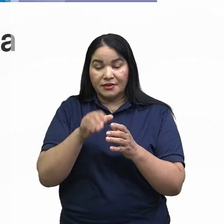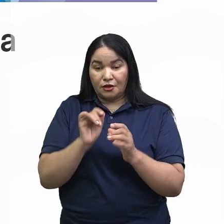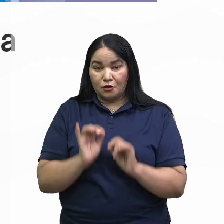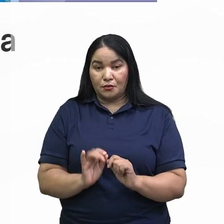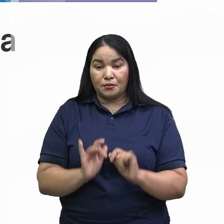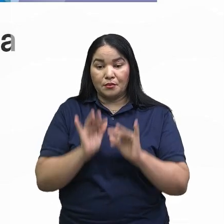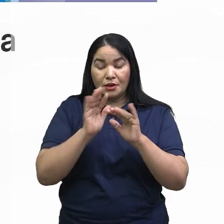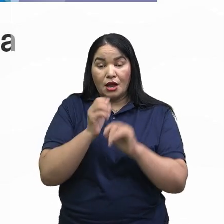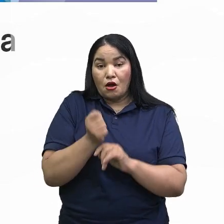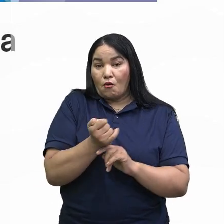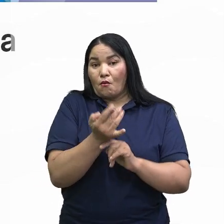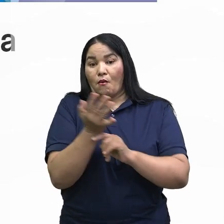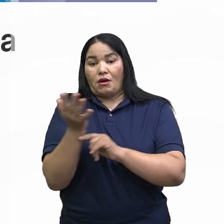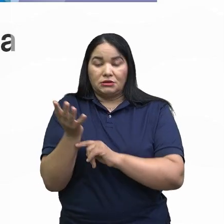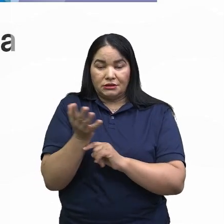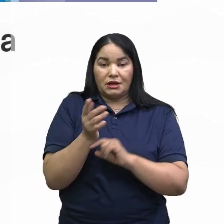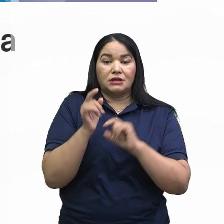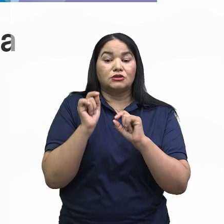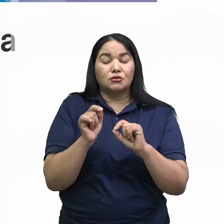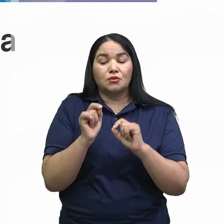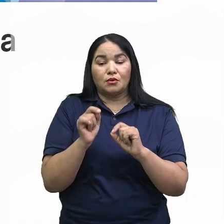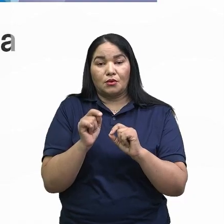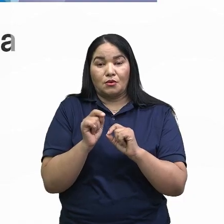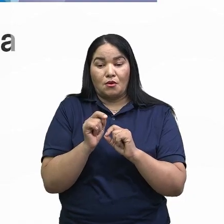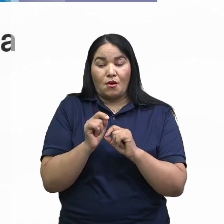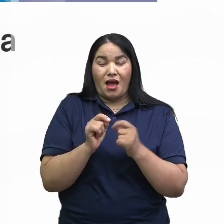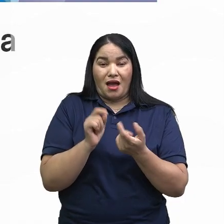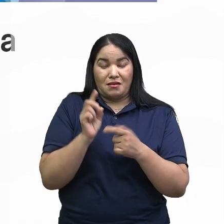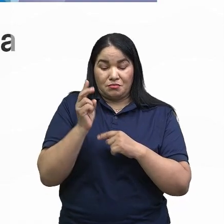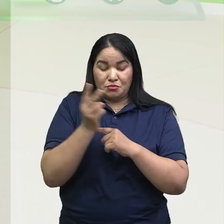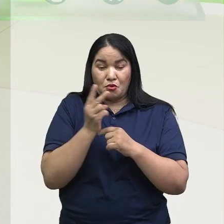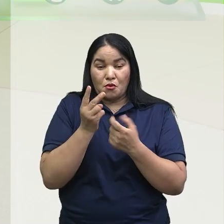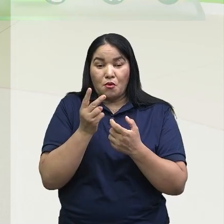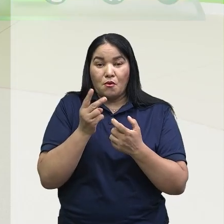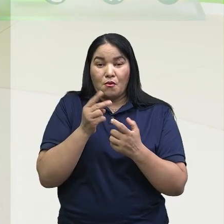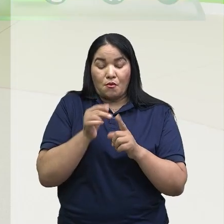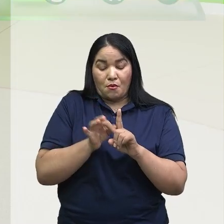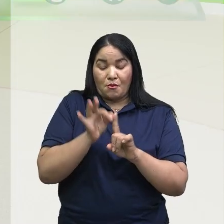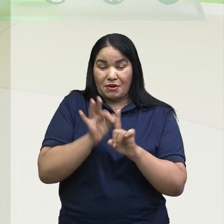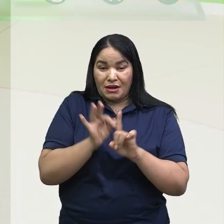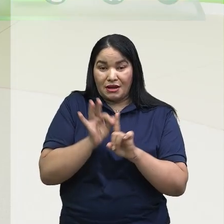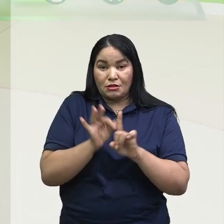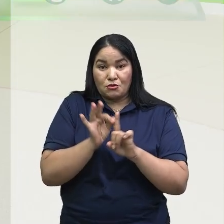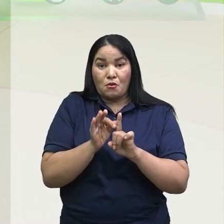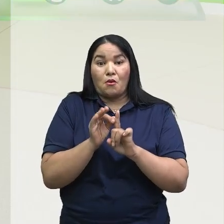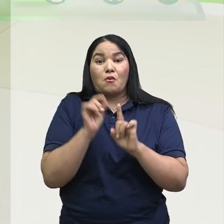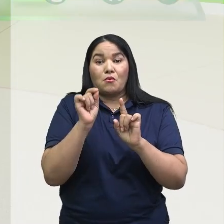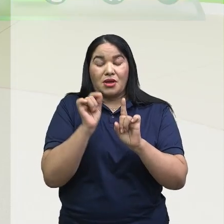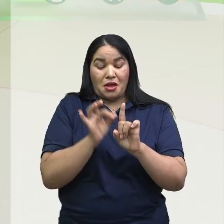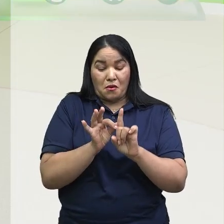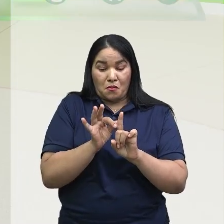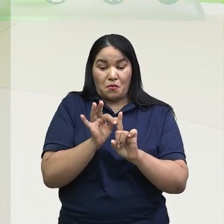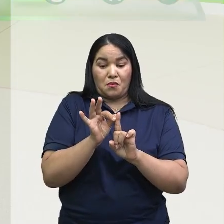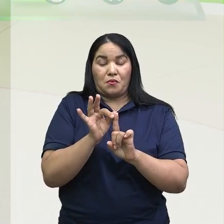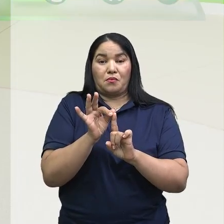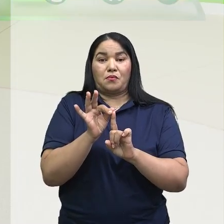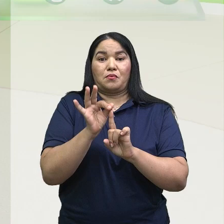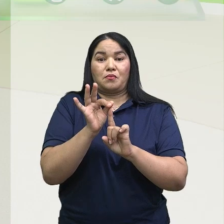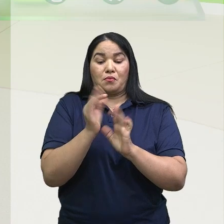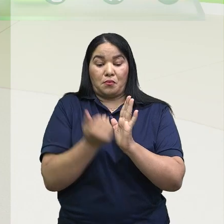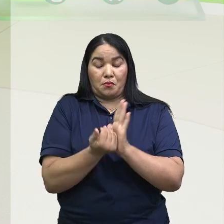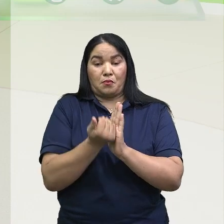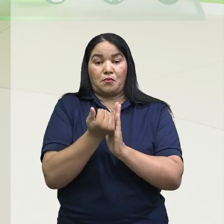retém essa temperatura, retém esse calor no planeta, eles estão aumentando. Gases como